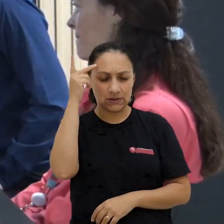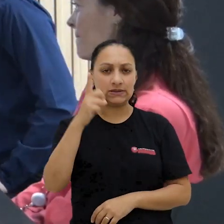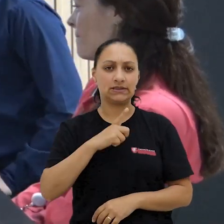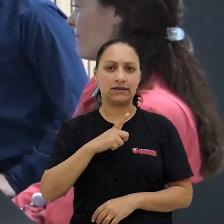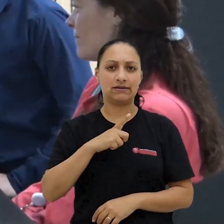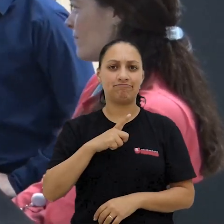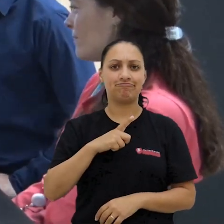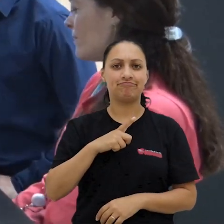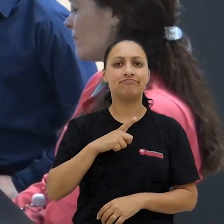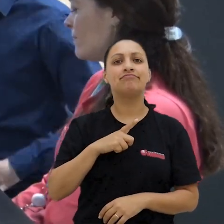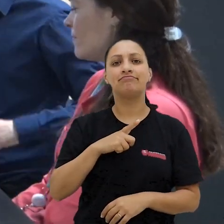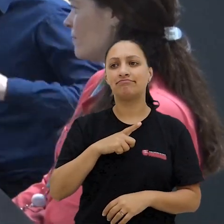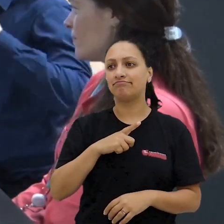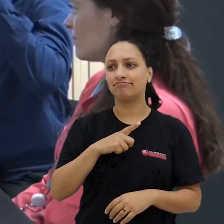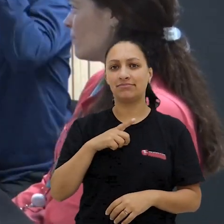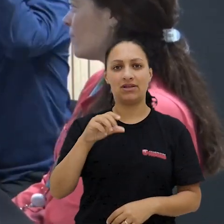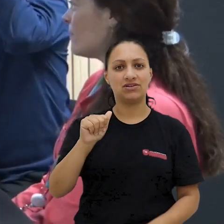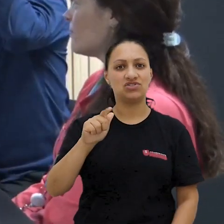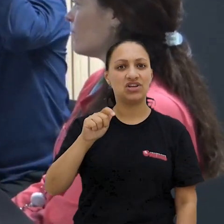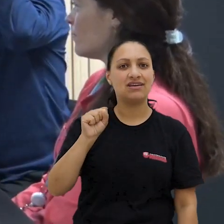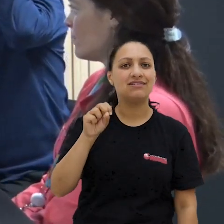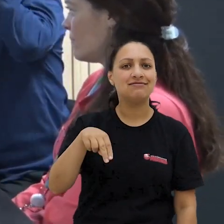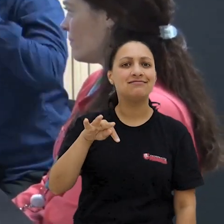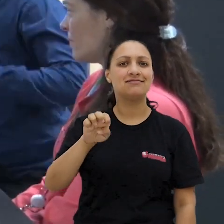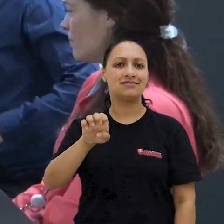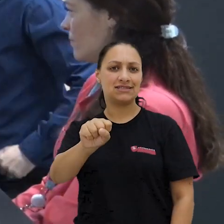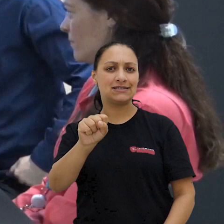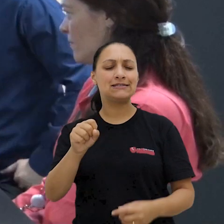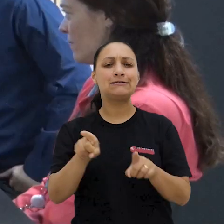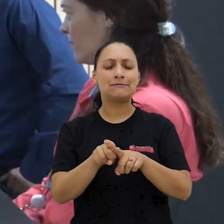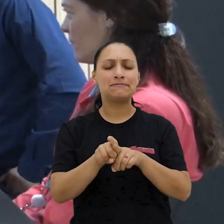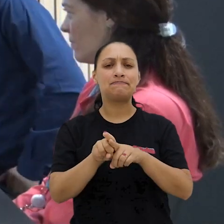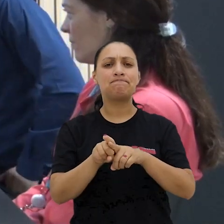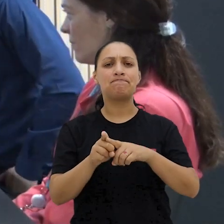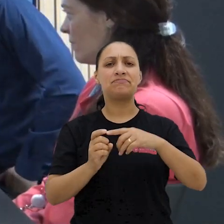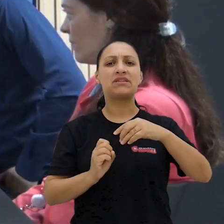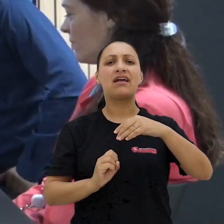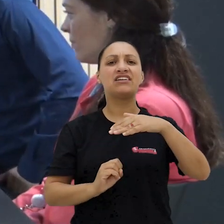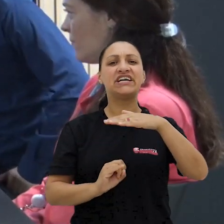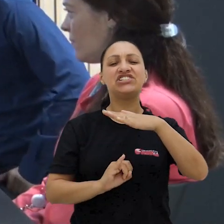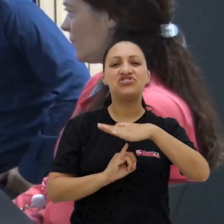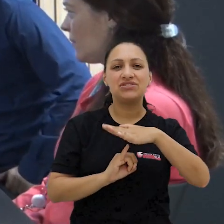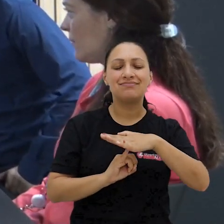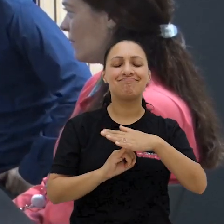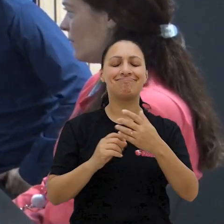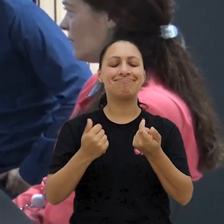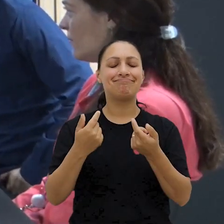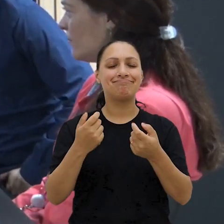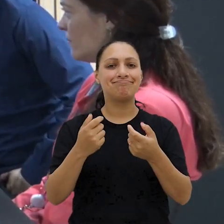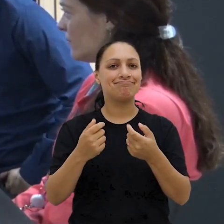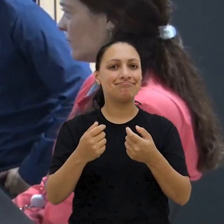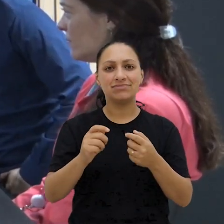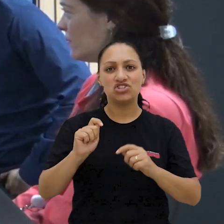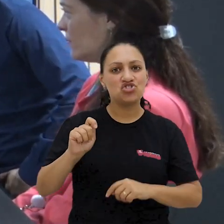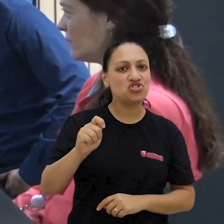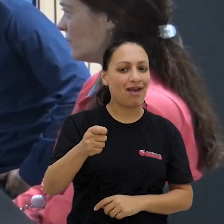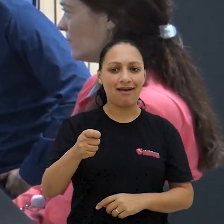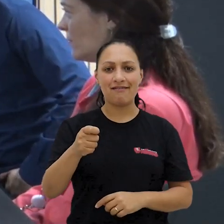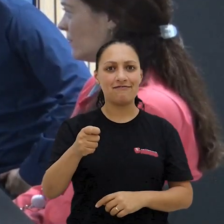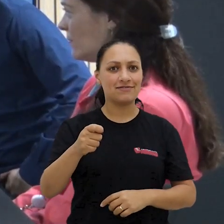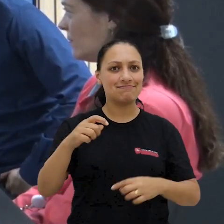tem agentes, você tem chancelas, então pessoas e entidades, assim, chaves dentro do processo, e você tem